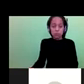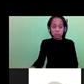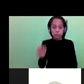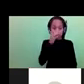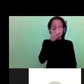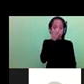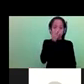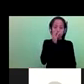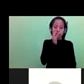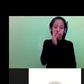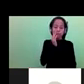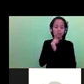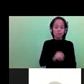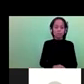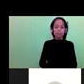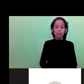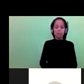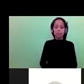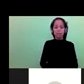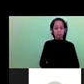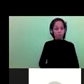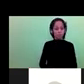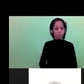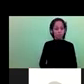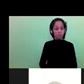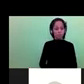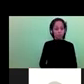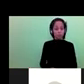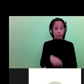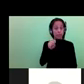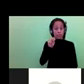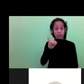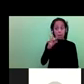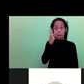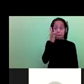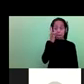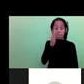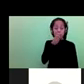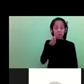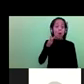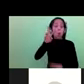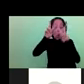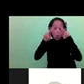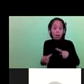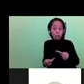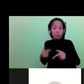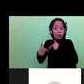Como educar na escola quando não há trabalho humano para todos?